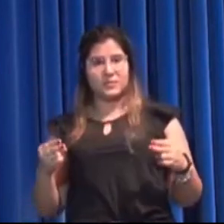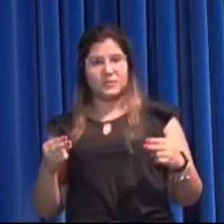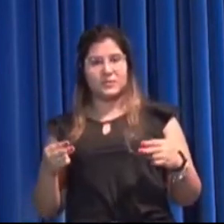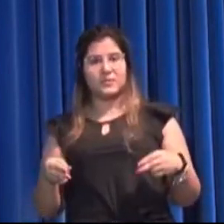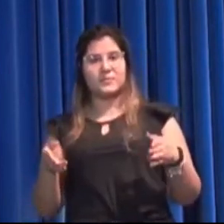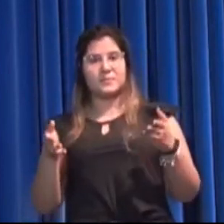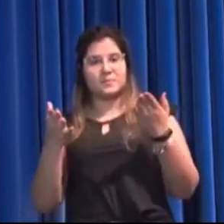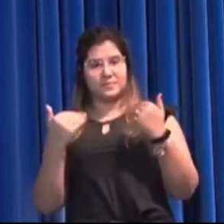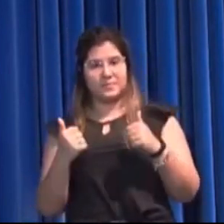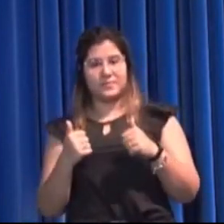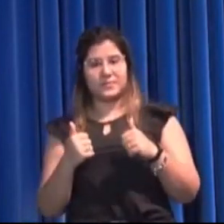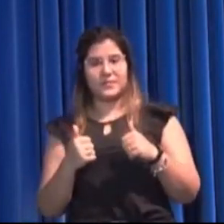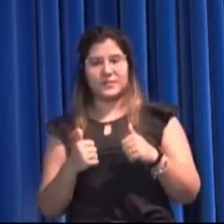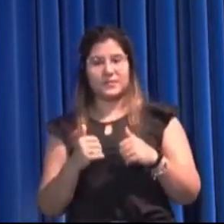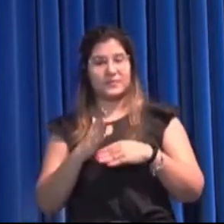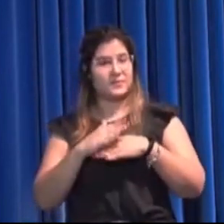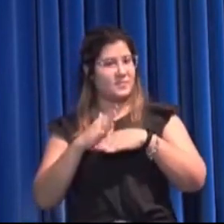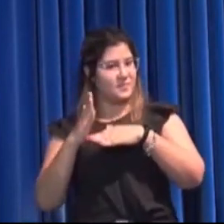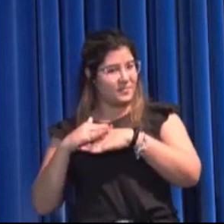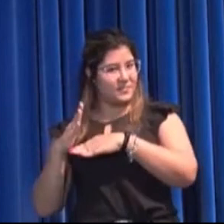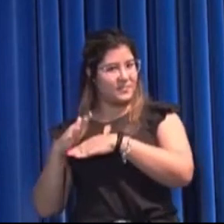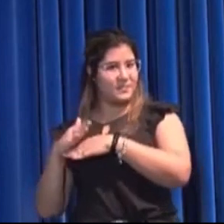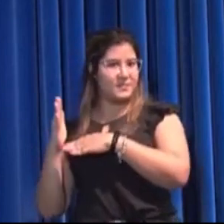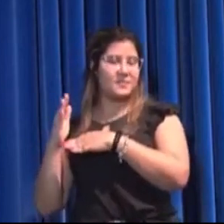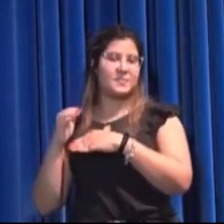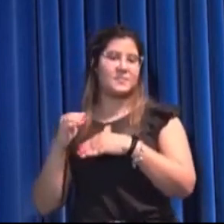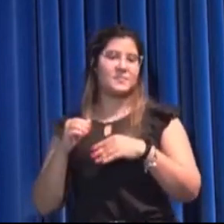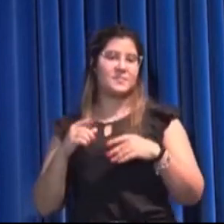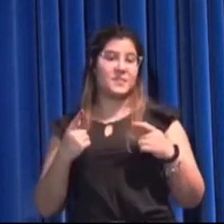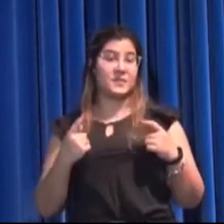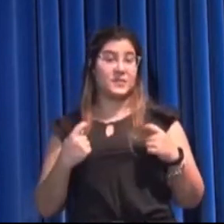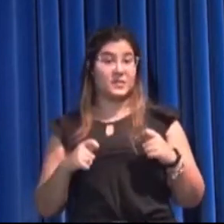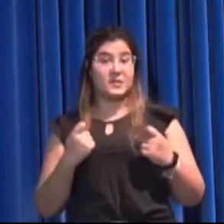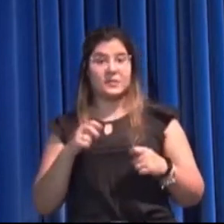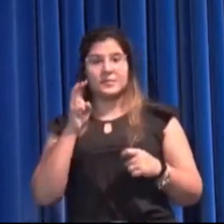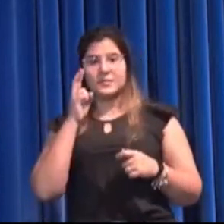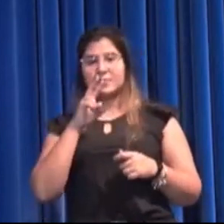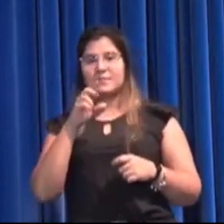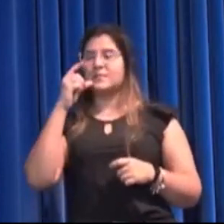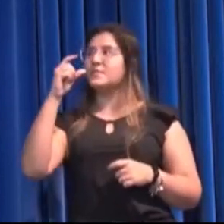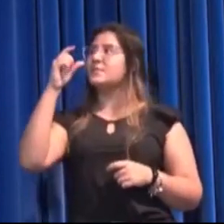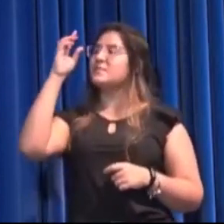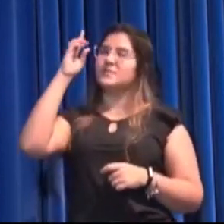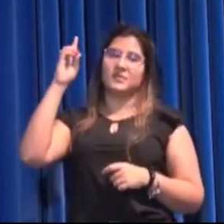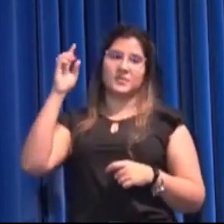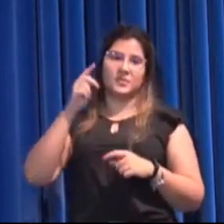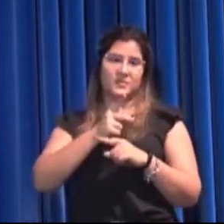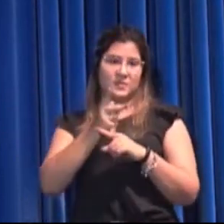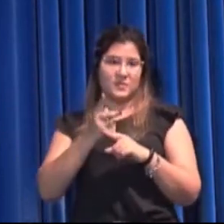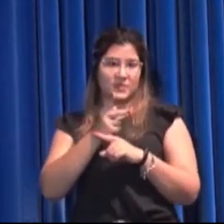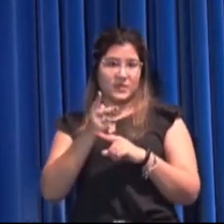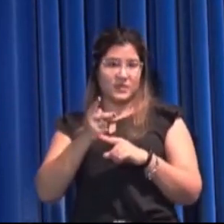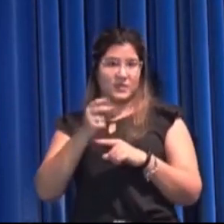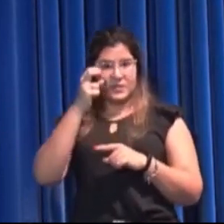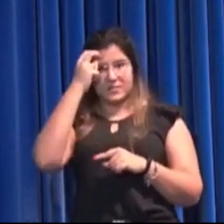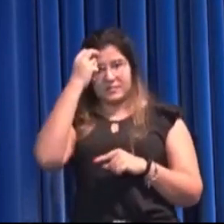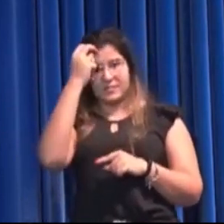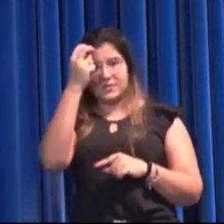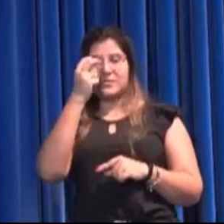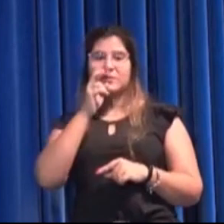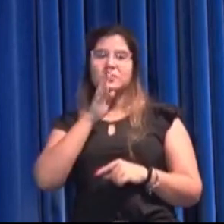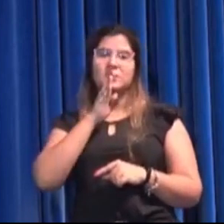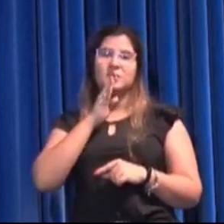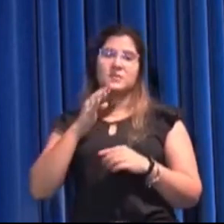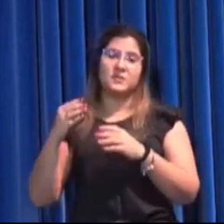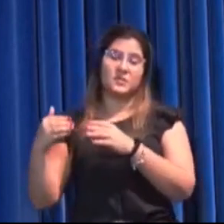serão acrescentadas. Nós precisamos olhar para a palavra de Deus, buscar na palavra de Deus sabedoria e direção